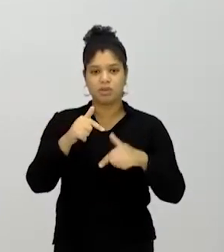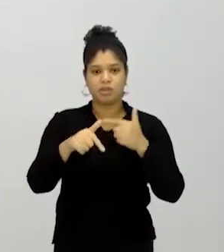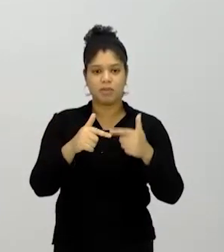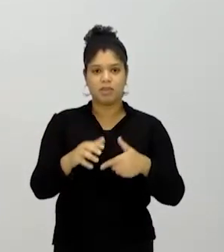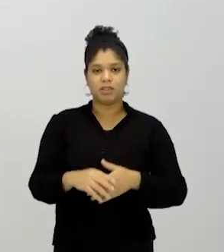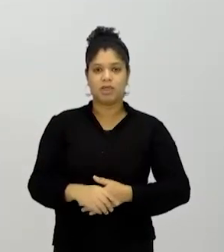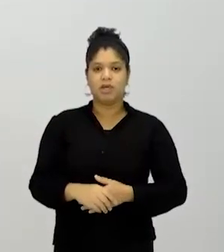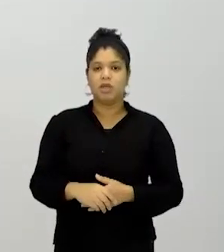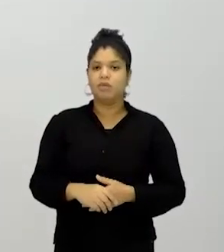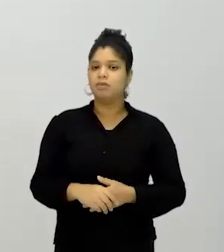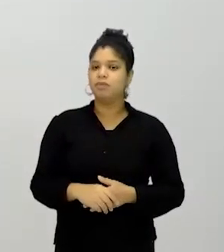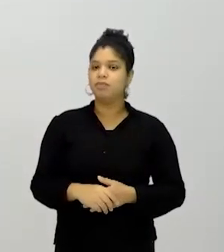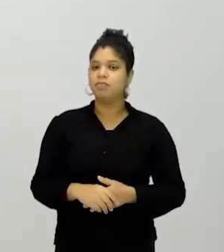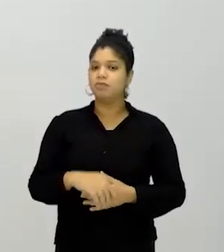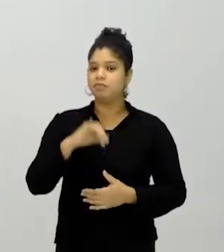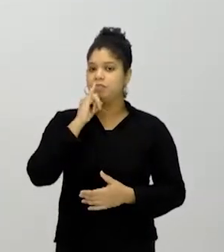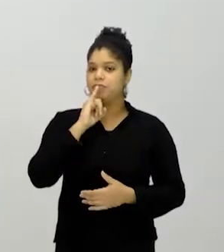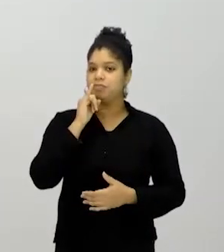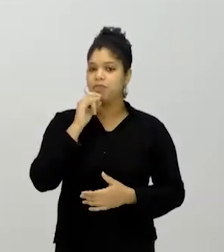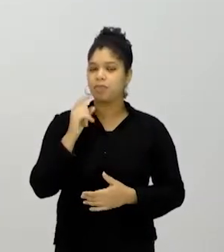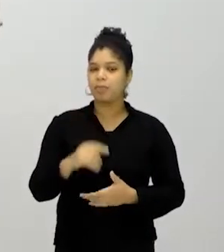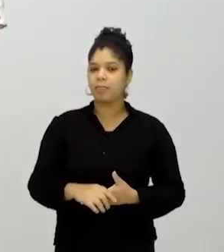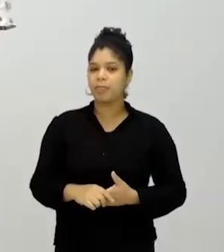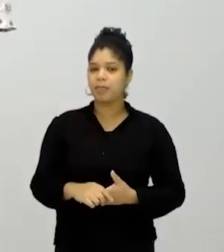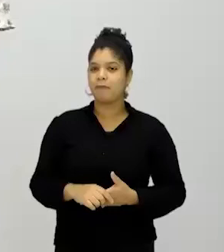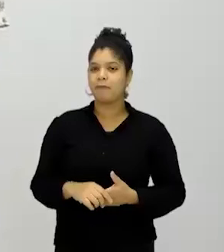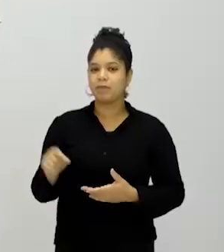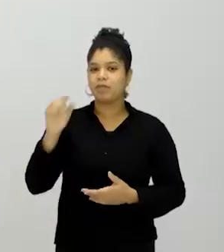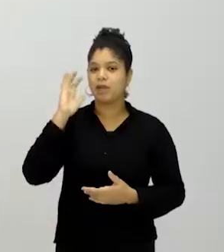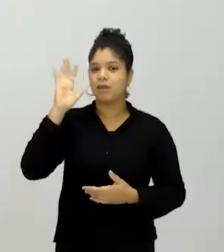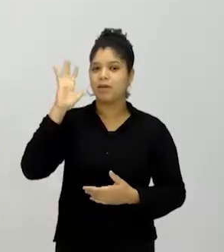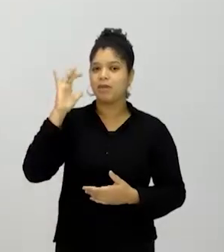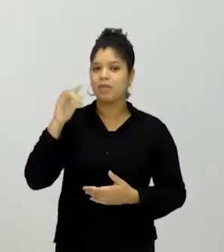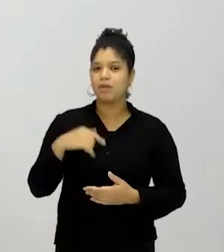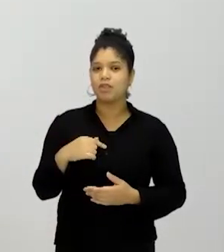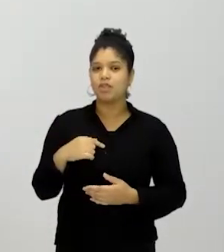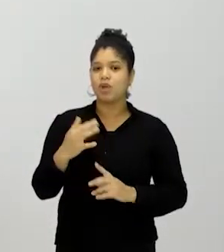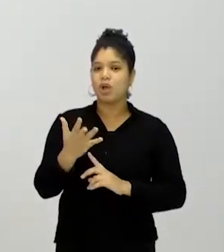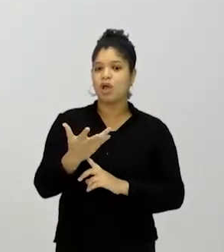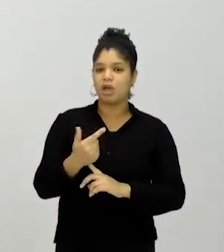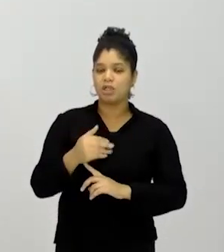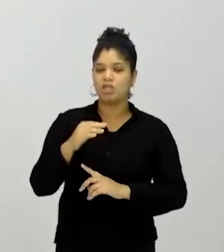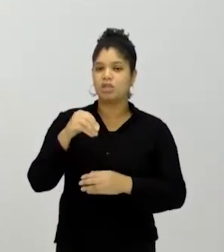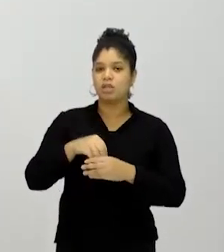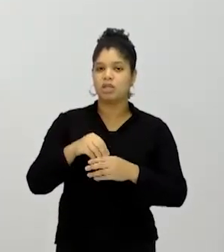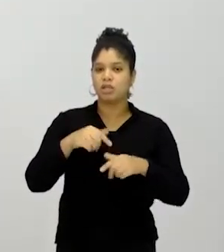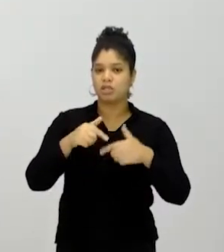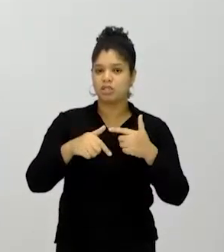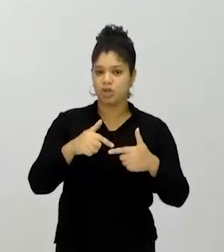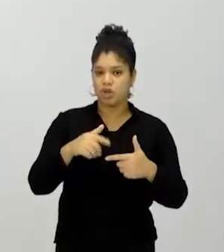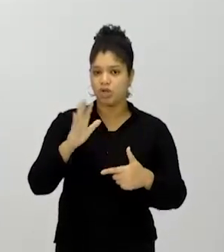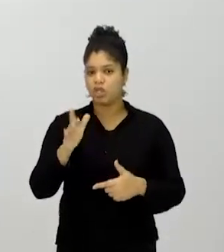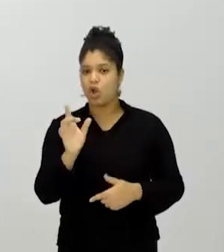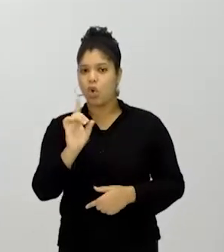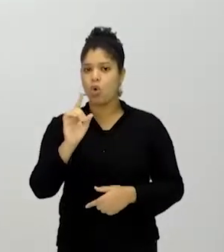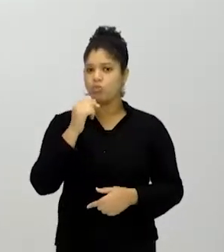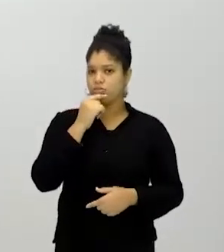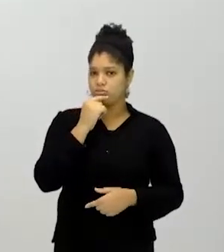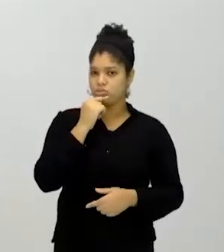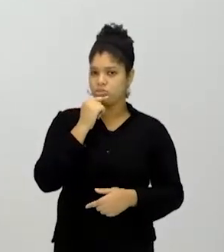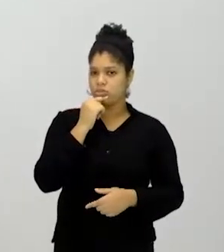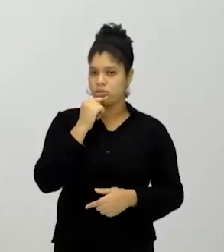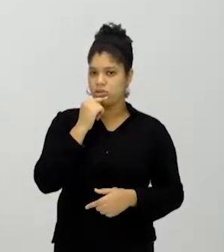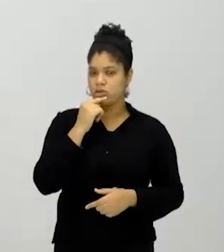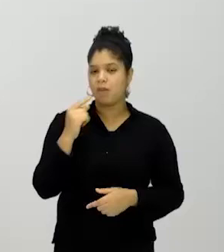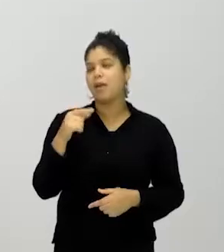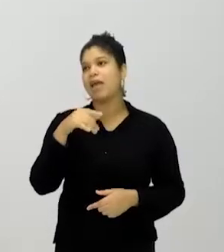exemplo, aqui, né, você já se imaginava trabalhando com arte na escola ou você simplesmente não,